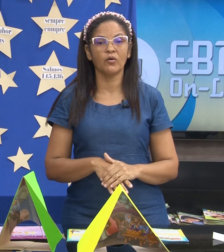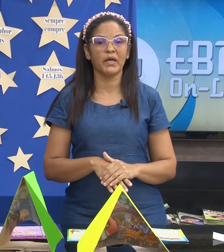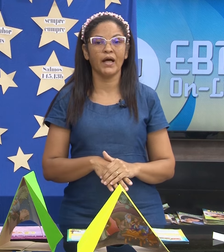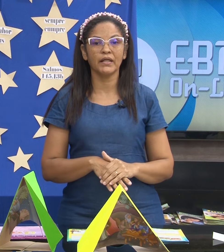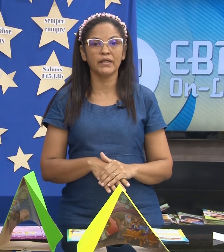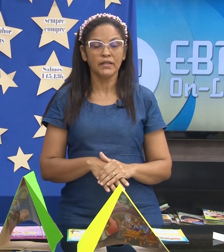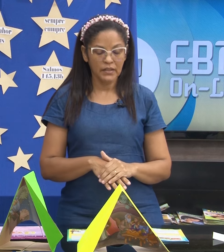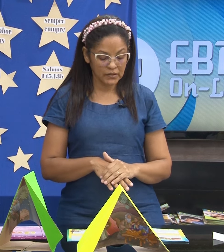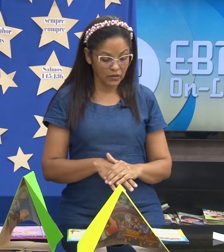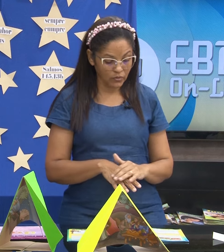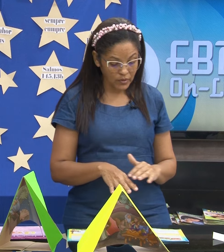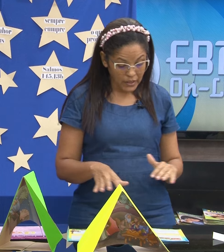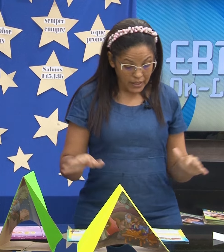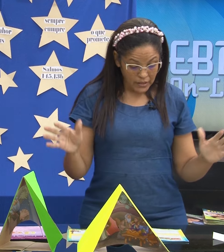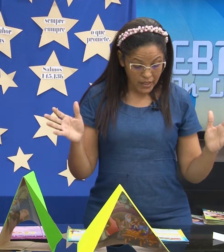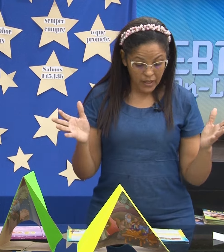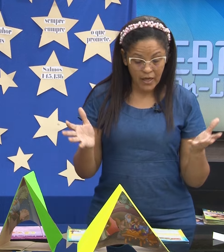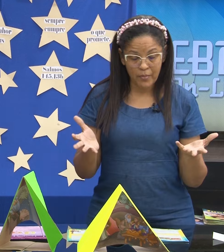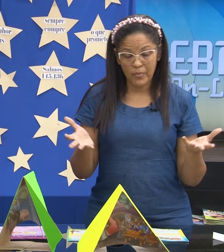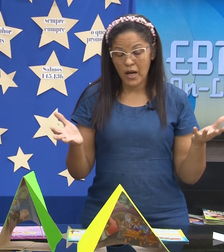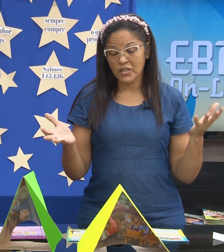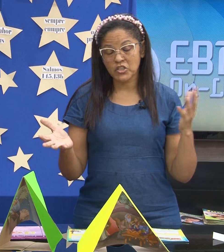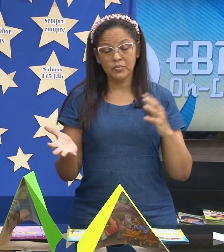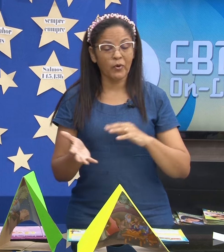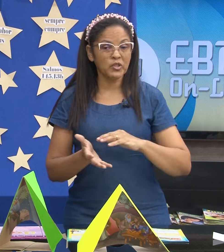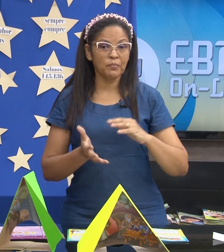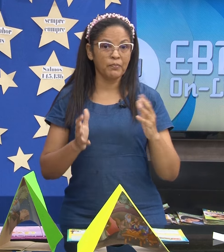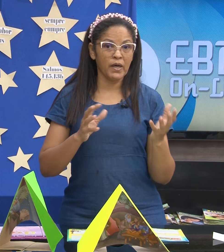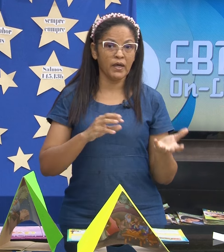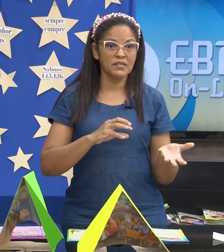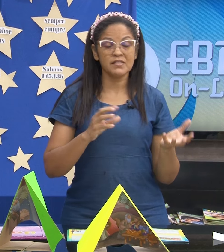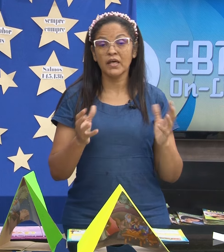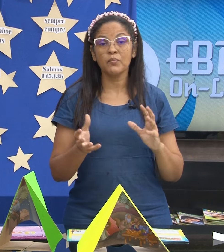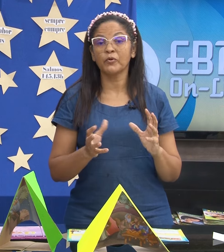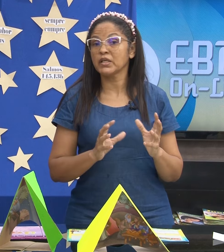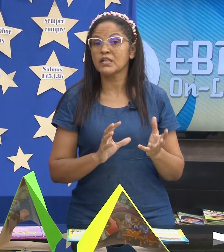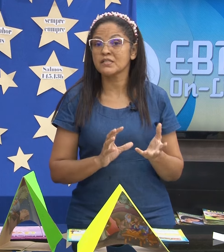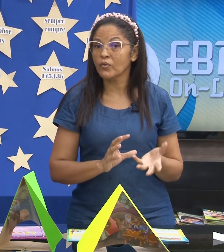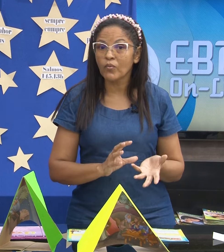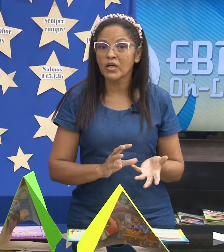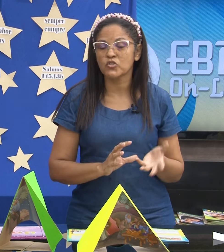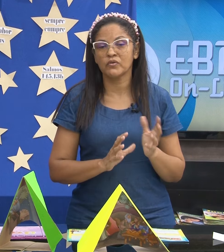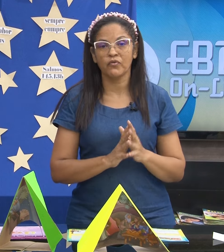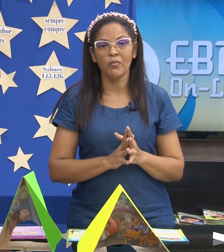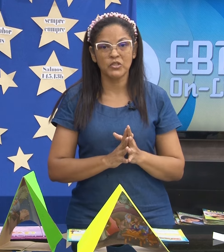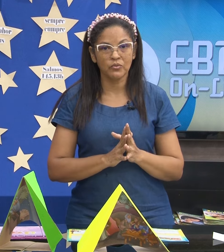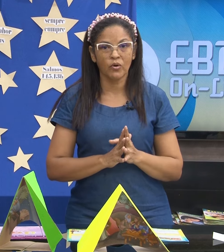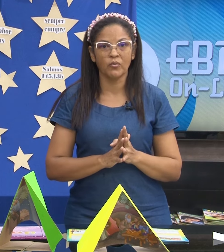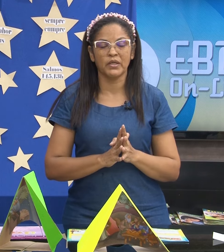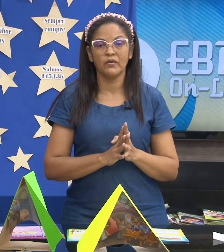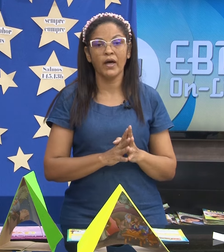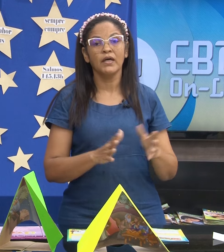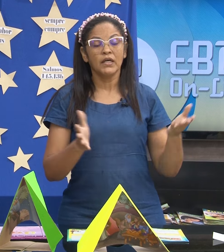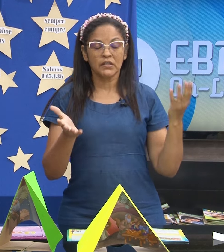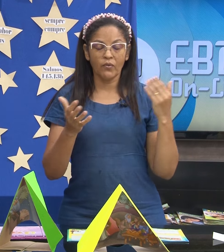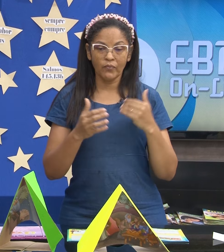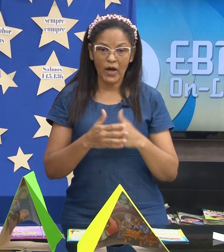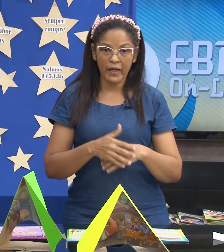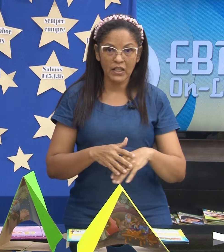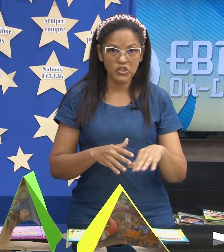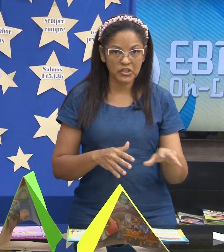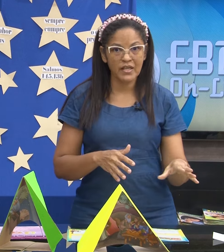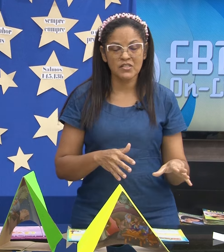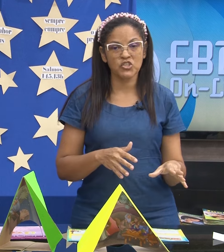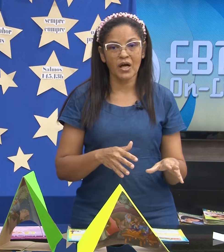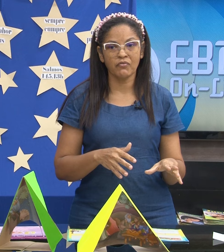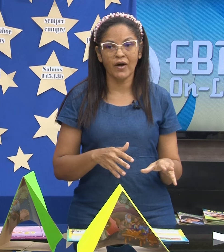aquele homem ali então eh a gente pode eh dizer que poderia ser um anjo em forma de um homem não é então